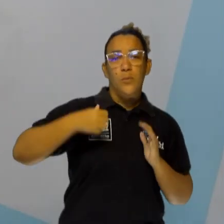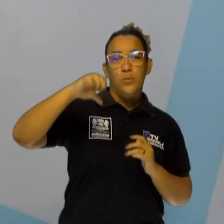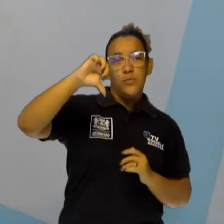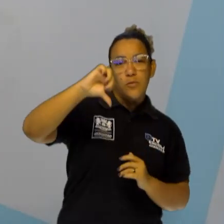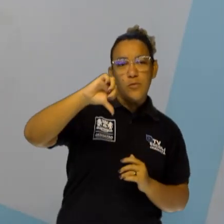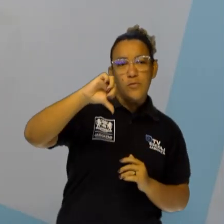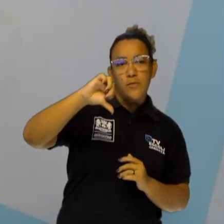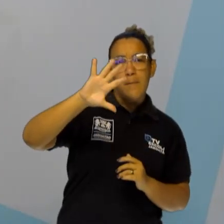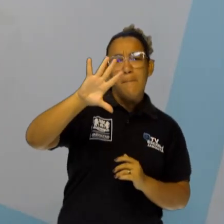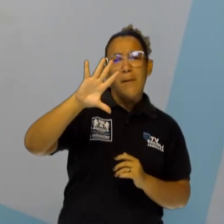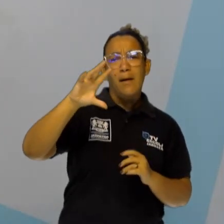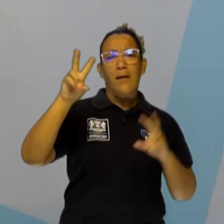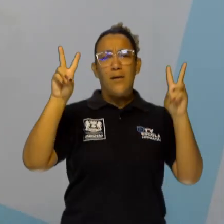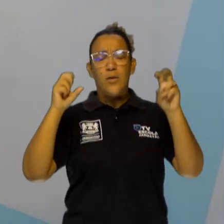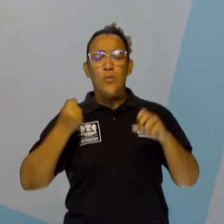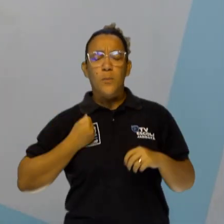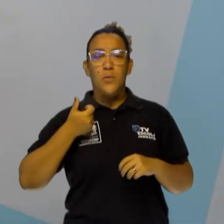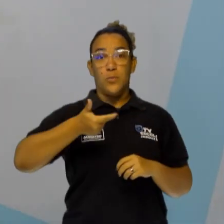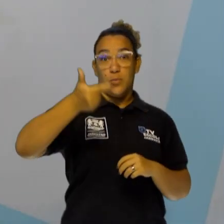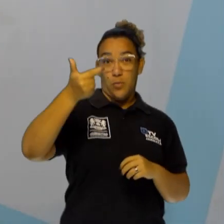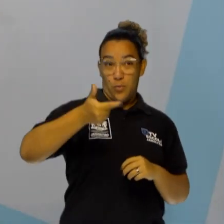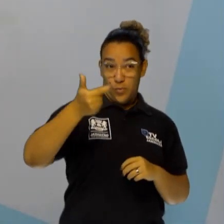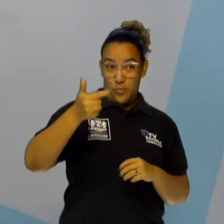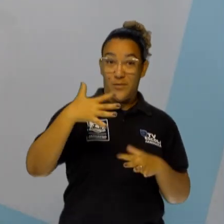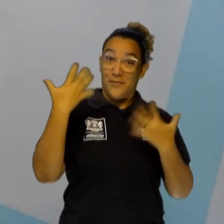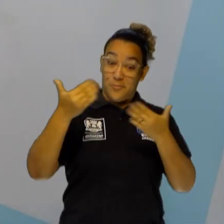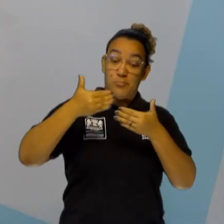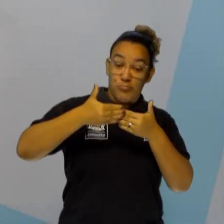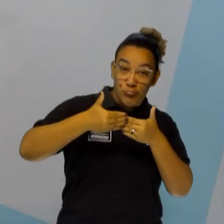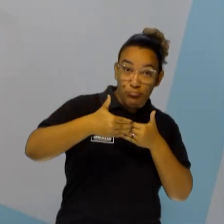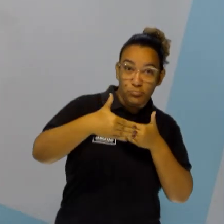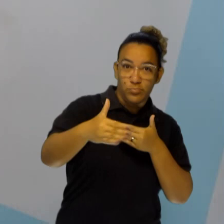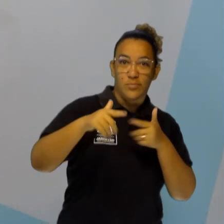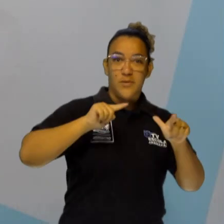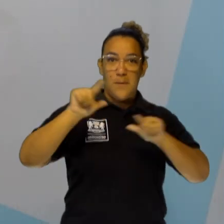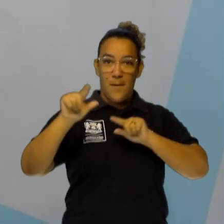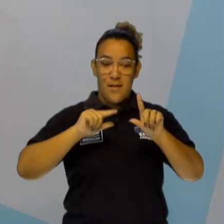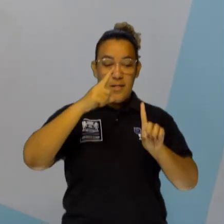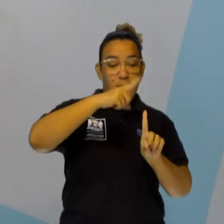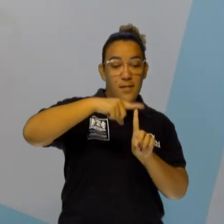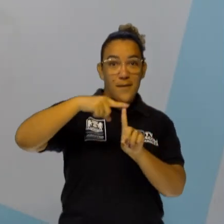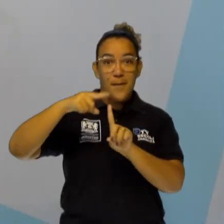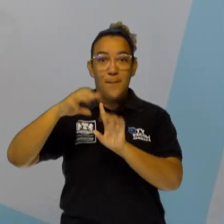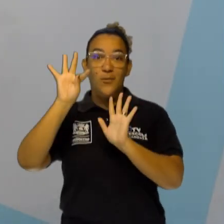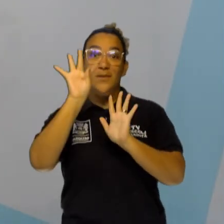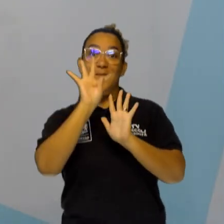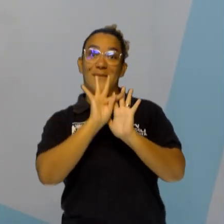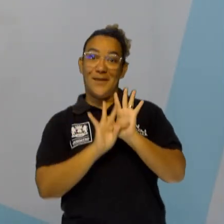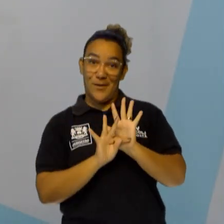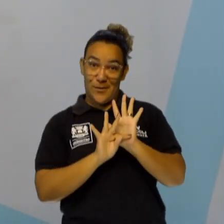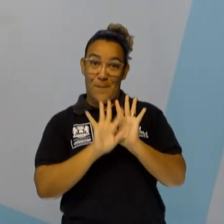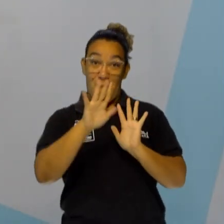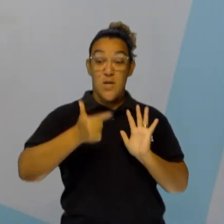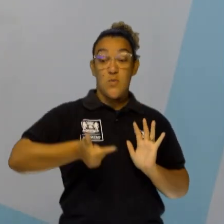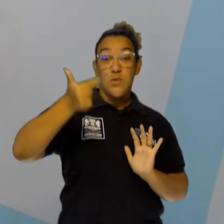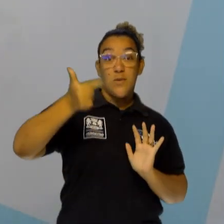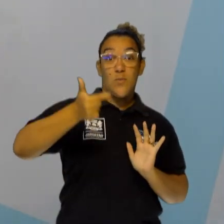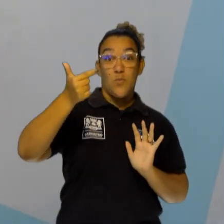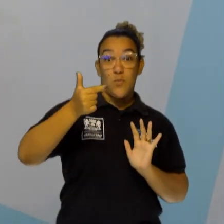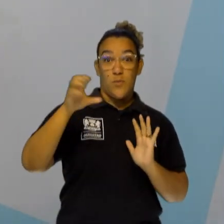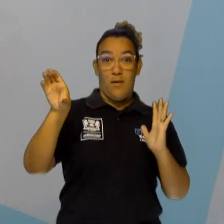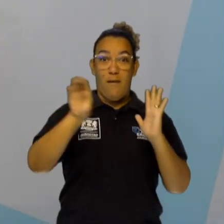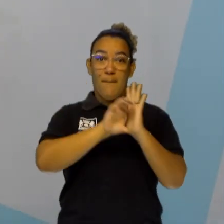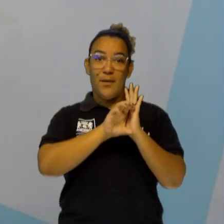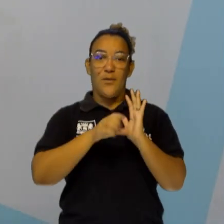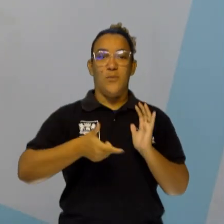parte 2, tranquilo? Portanto, continuamos trabalhando com tipologia textual, só que é a segunda parte do nosso capítulo. Então